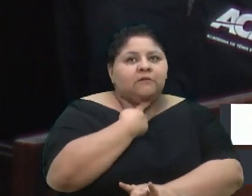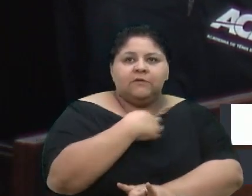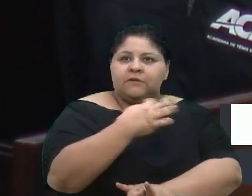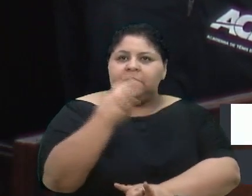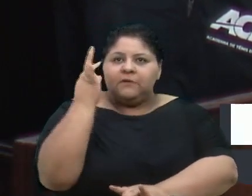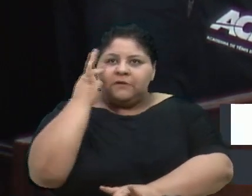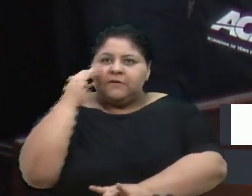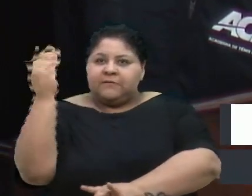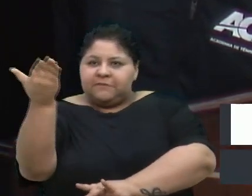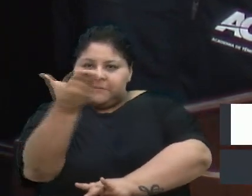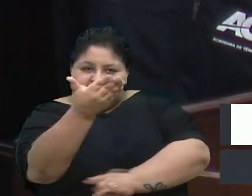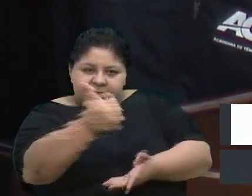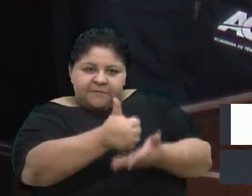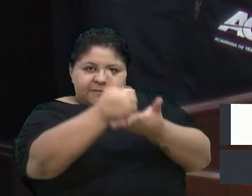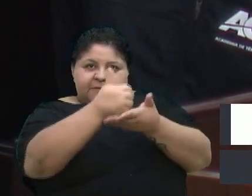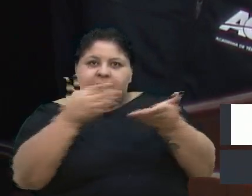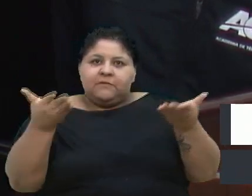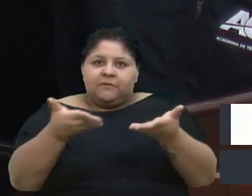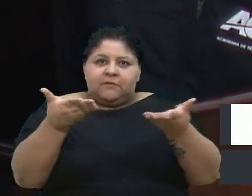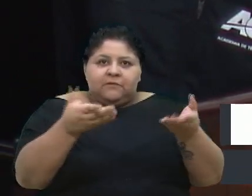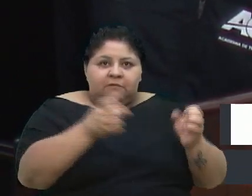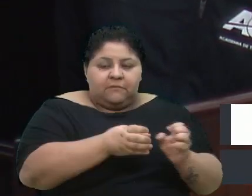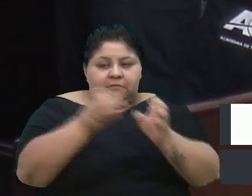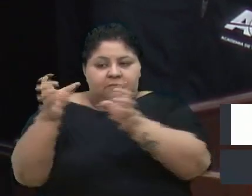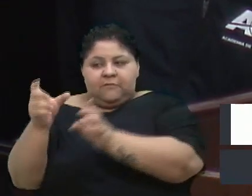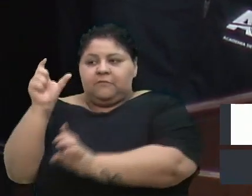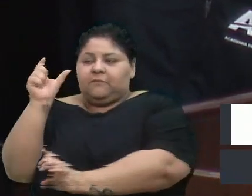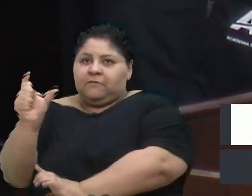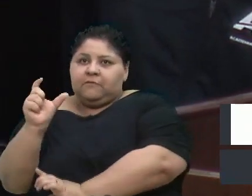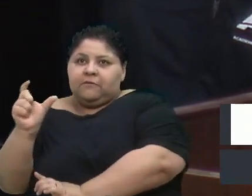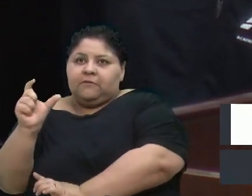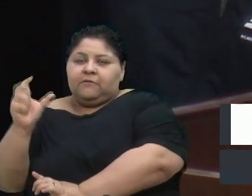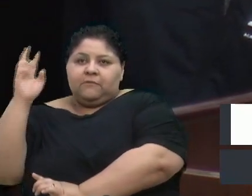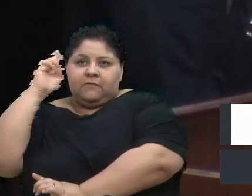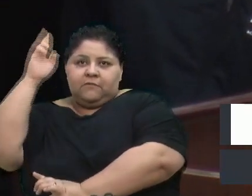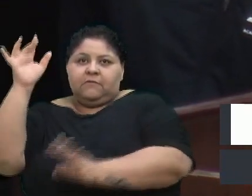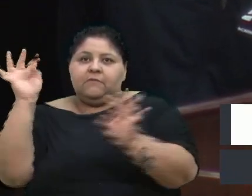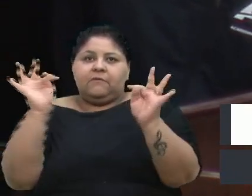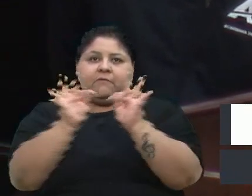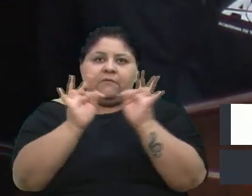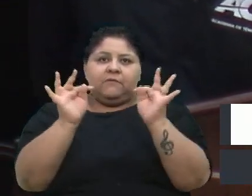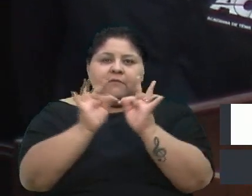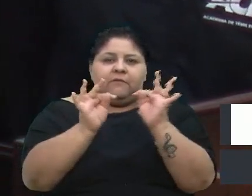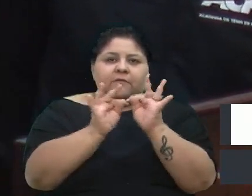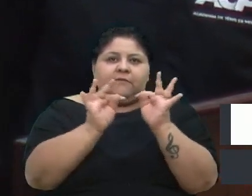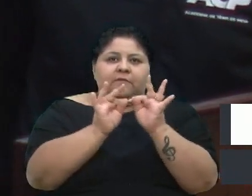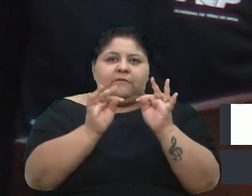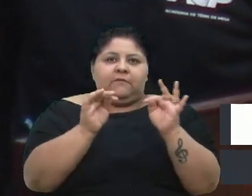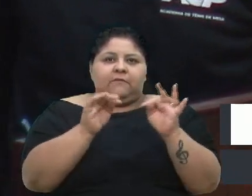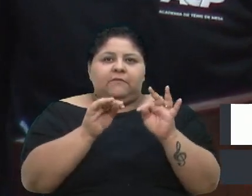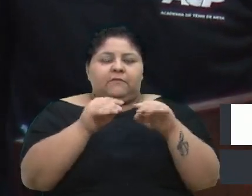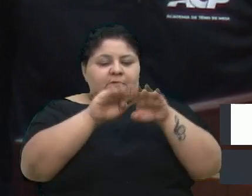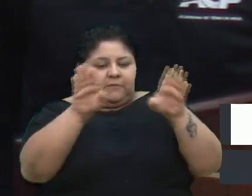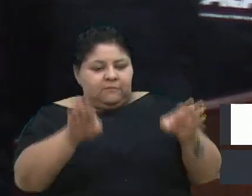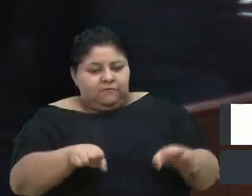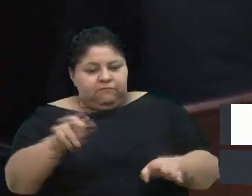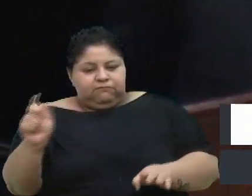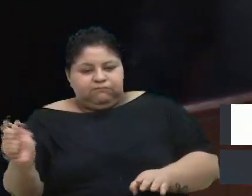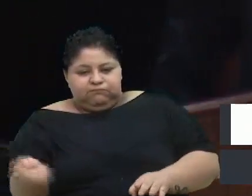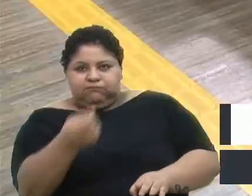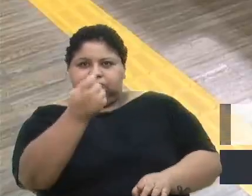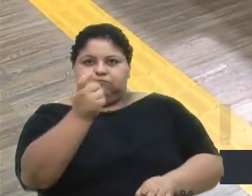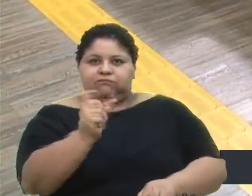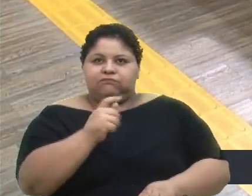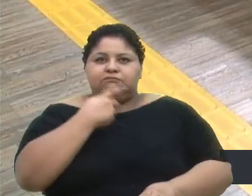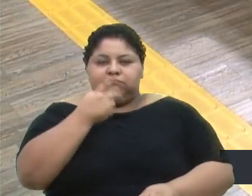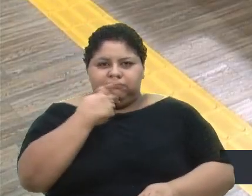vocês e o apoio. Eu vou passar a palavra aqui ao Alexson, que ele é o diretor técnico da Federação Gaúcha de Tênis de Mesa, para dar uma palavrinha aí para vocês.